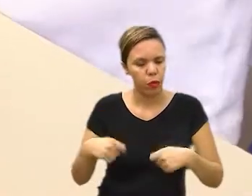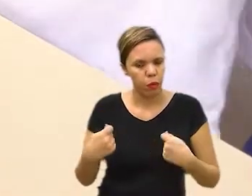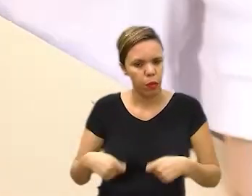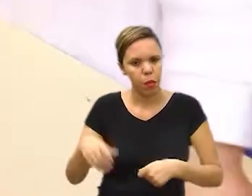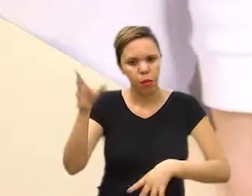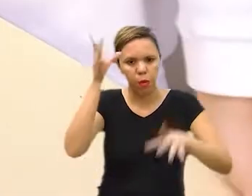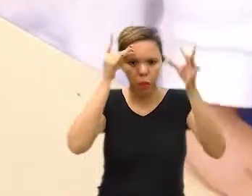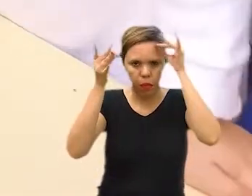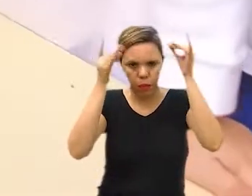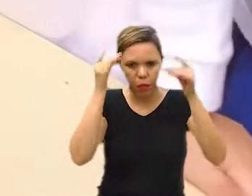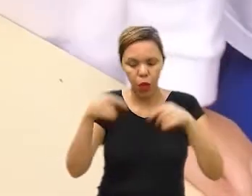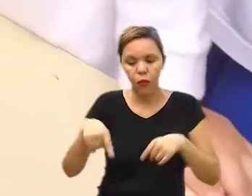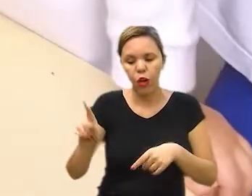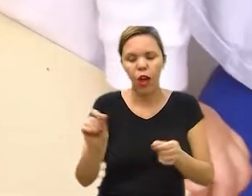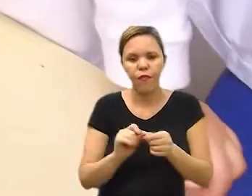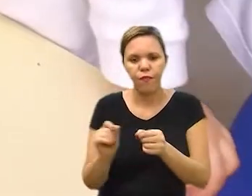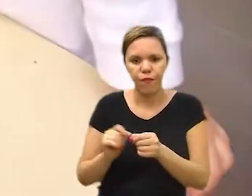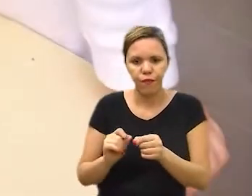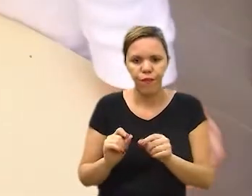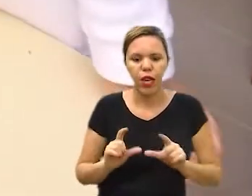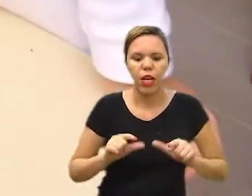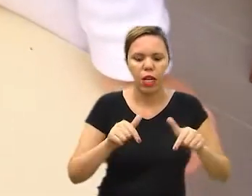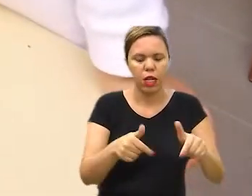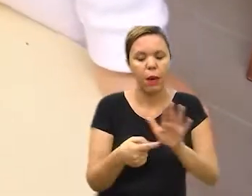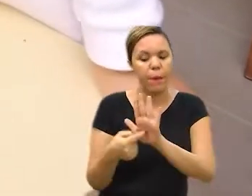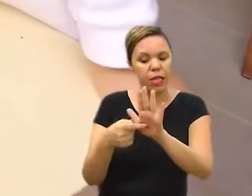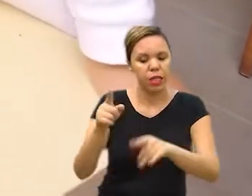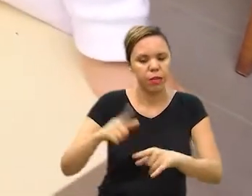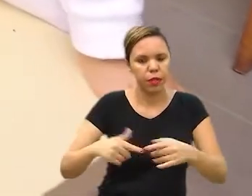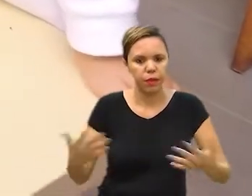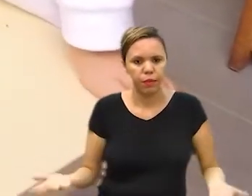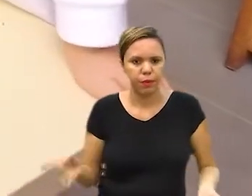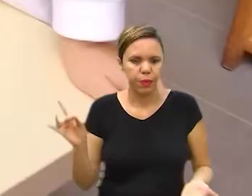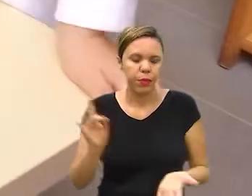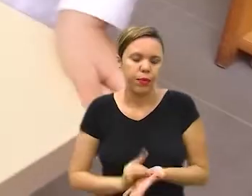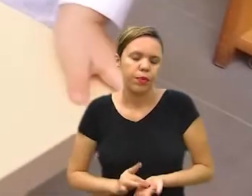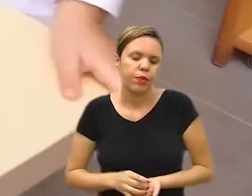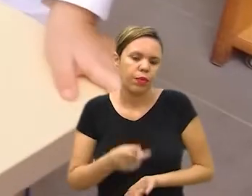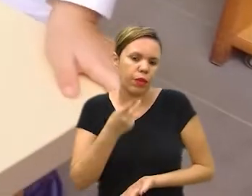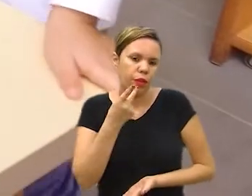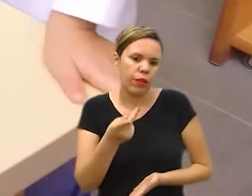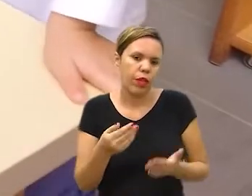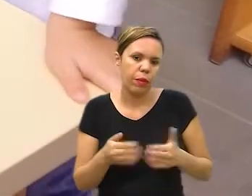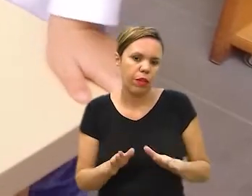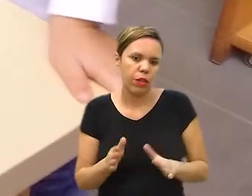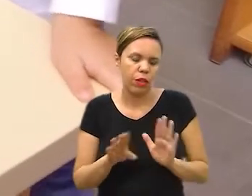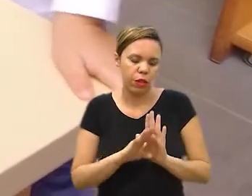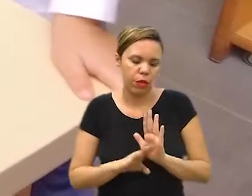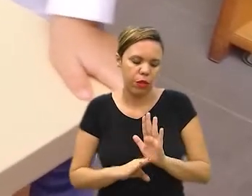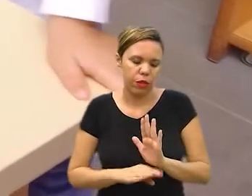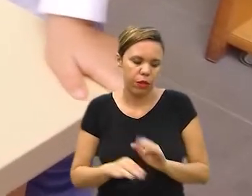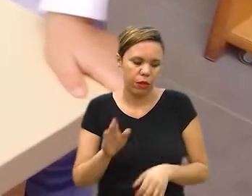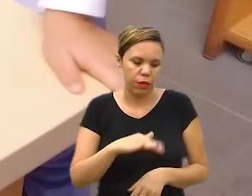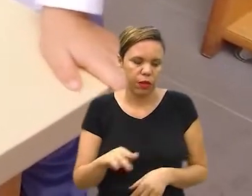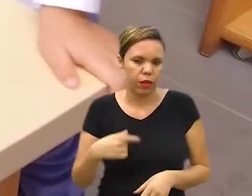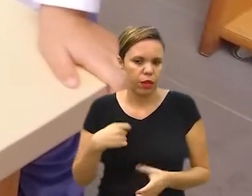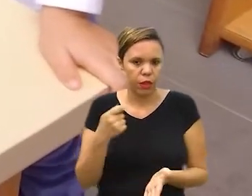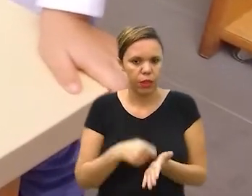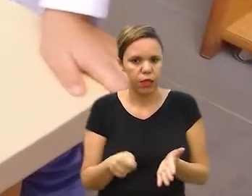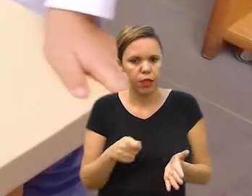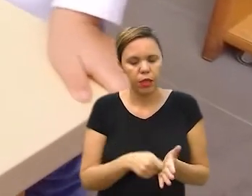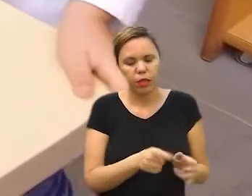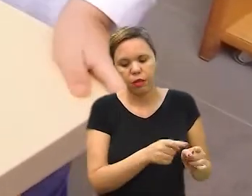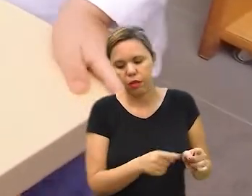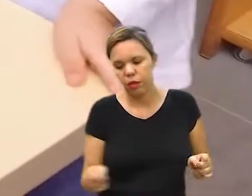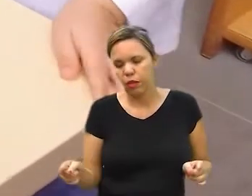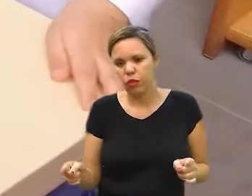de aprender, eu vou lá e faço uma intervenção apresentando o material. Na verdade, até eu falei na abertura do programa que é a criança que escreve